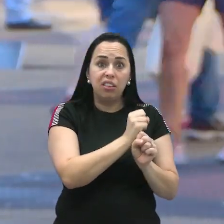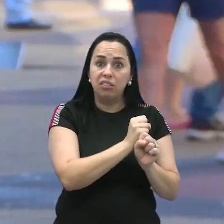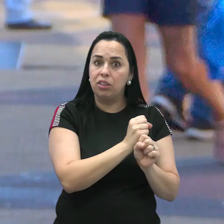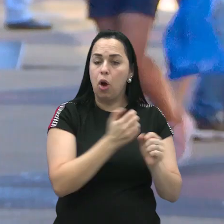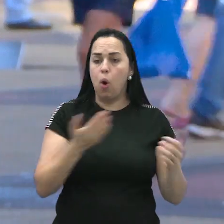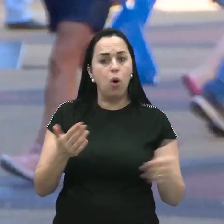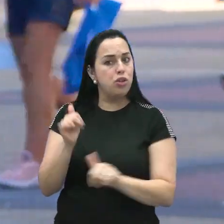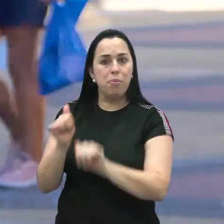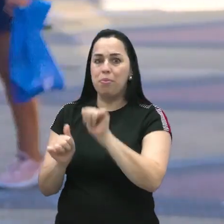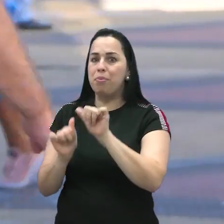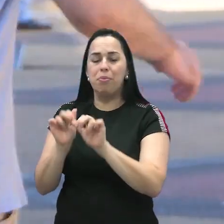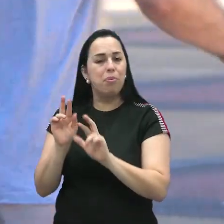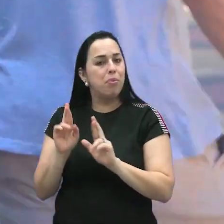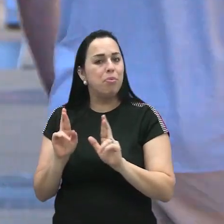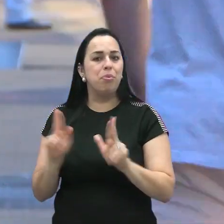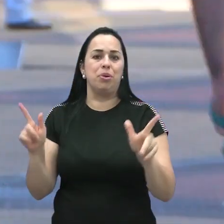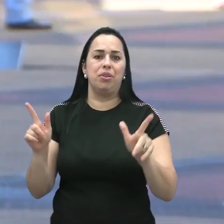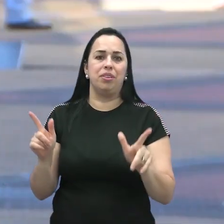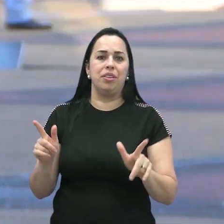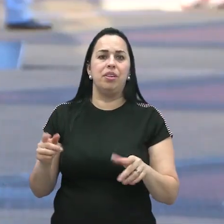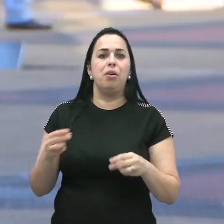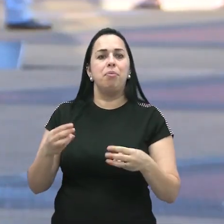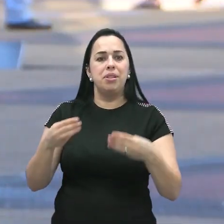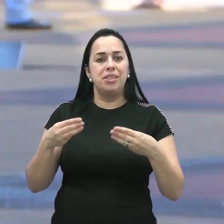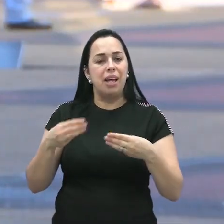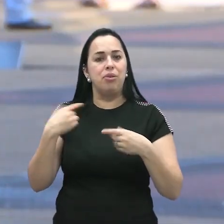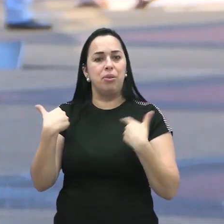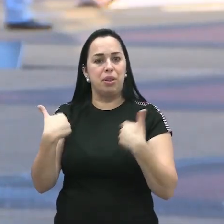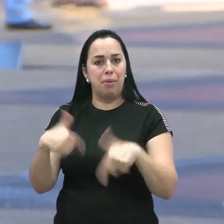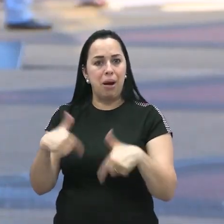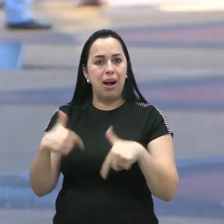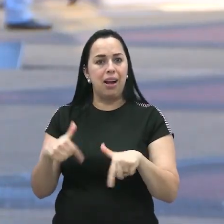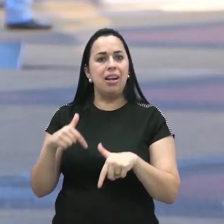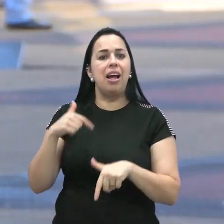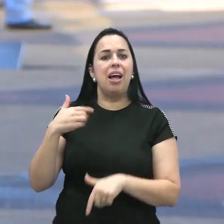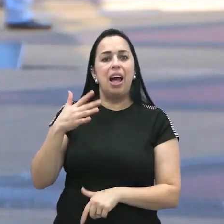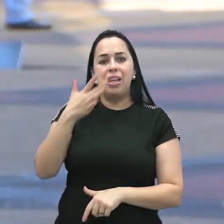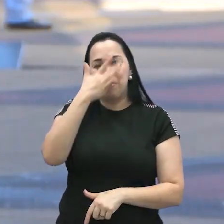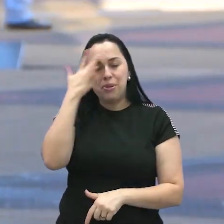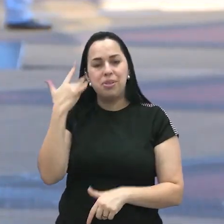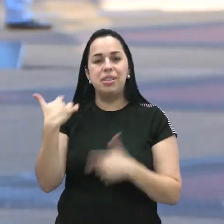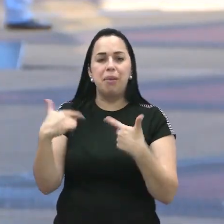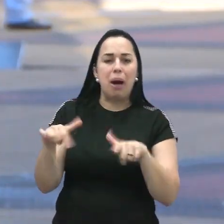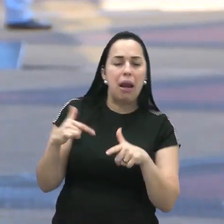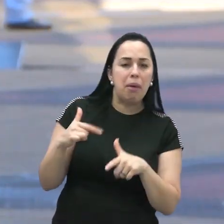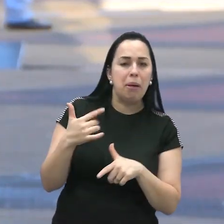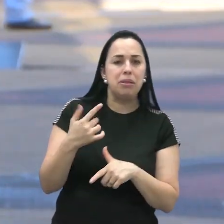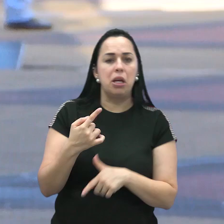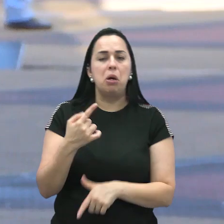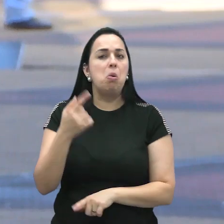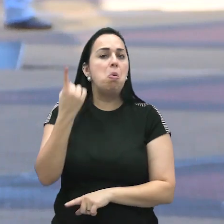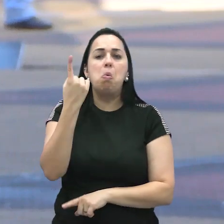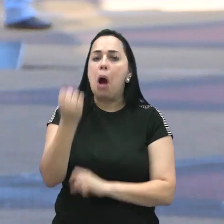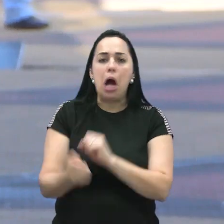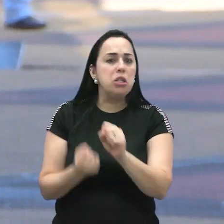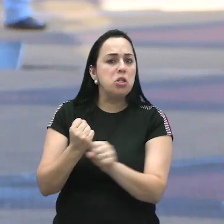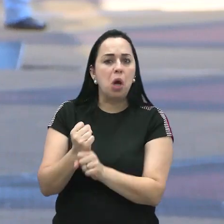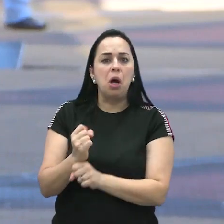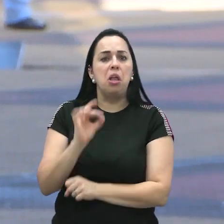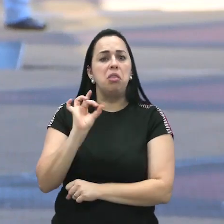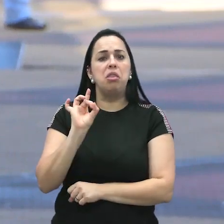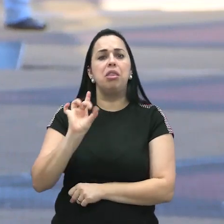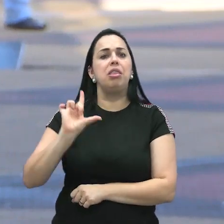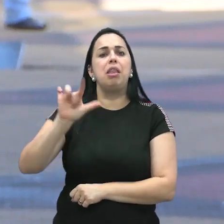não é bem assim. Segundo dados do Ministério do Trabalho, aqui no Brasil, os trabalhadores têm atuado em média por 12 meses. E